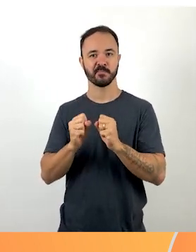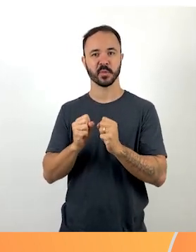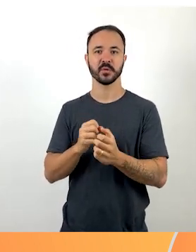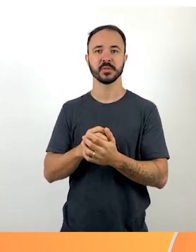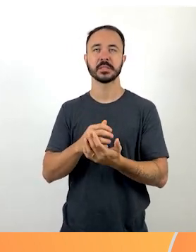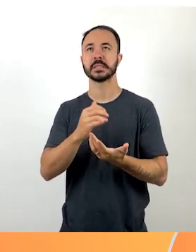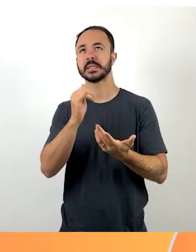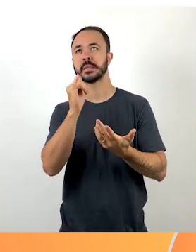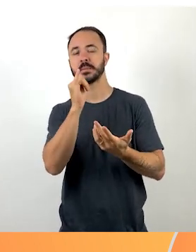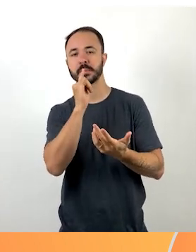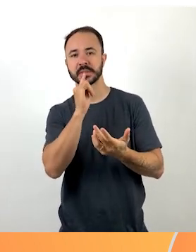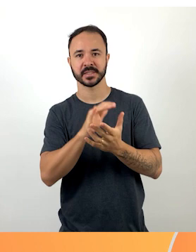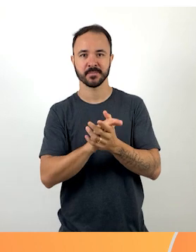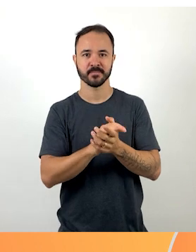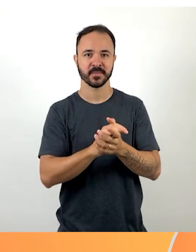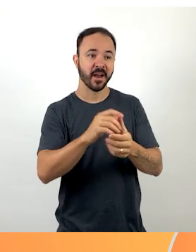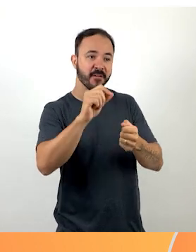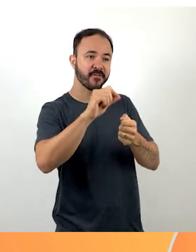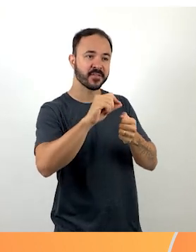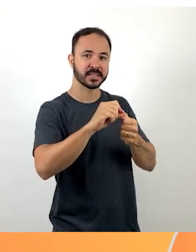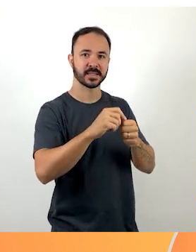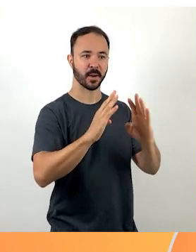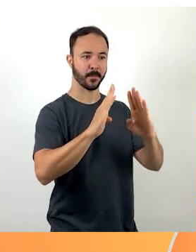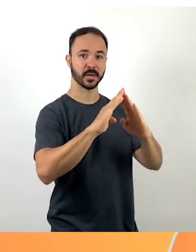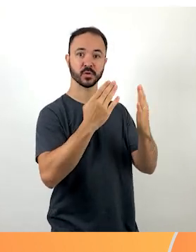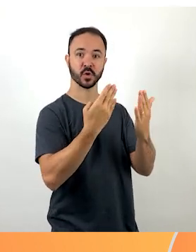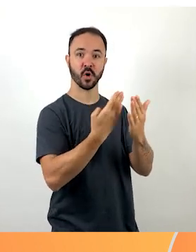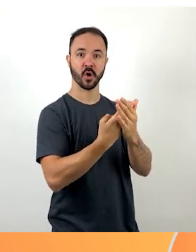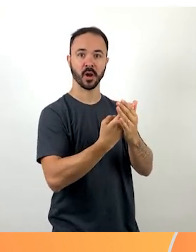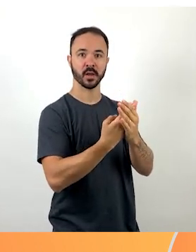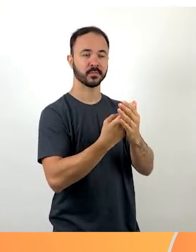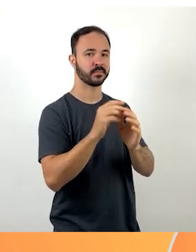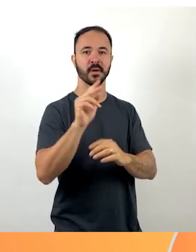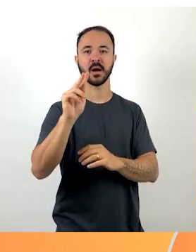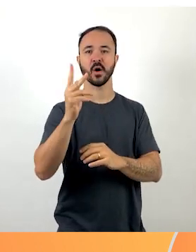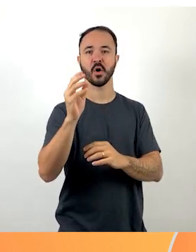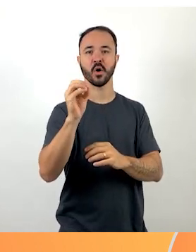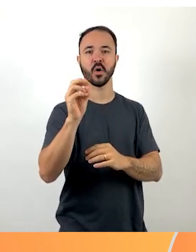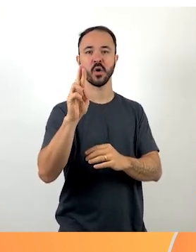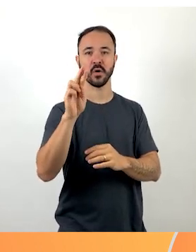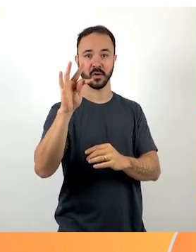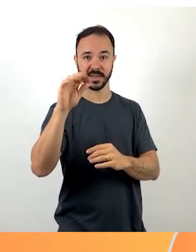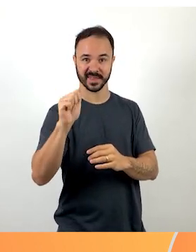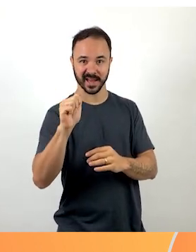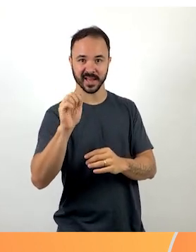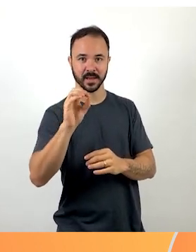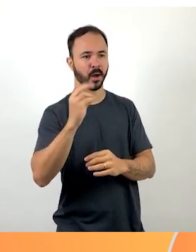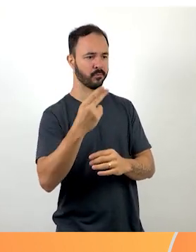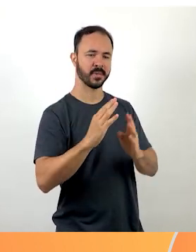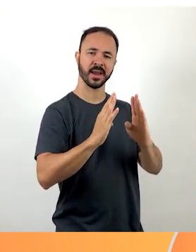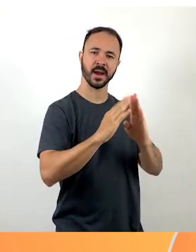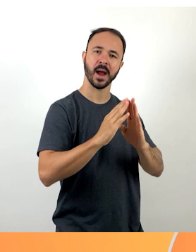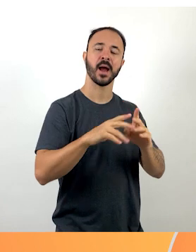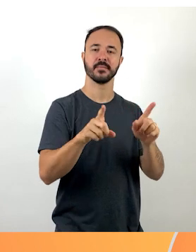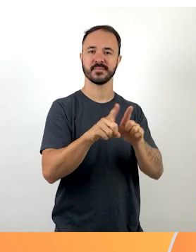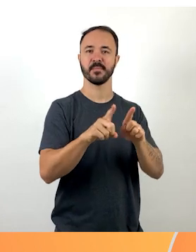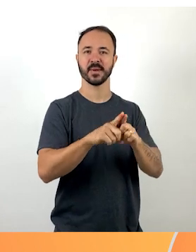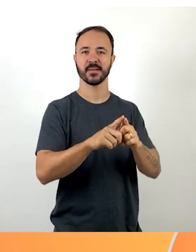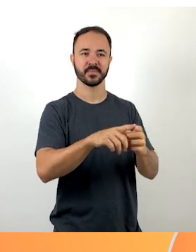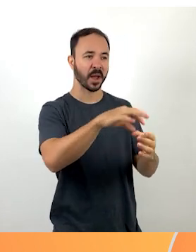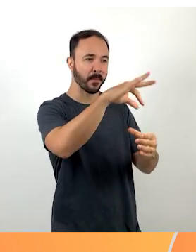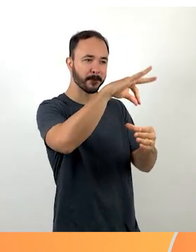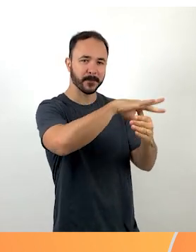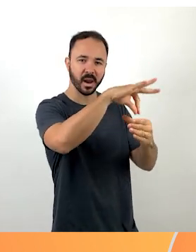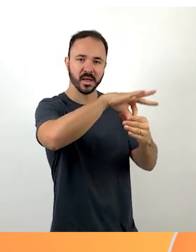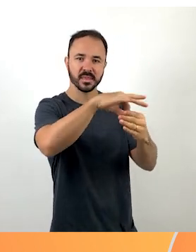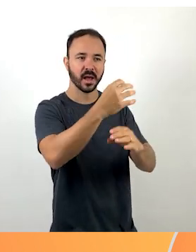de várias ações, como a criação de uma horta escolar, uma horta doméstica. Pode ser feita também a montagem de composteiras em casa. Então,